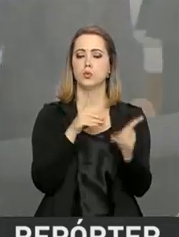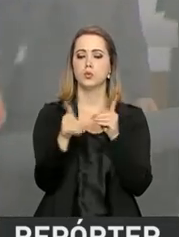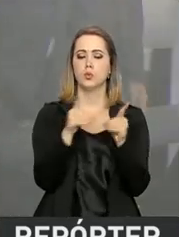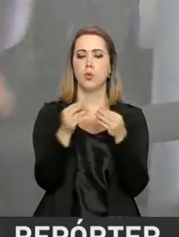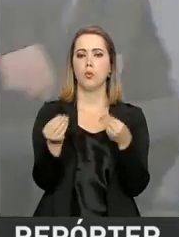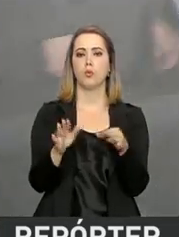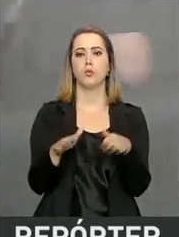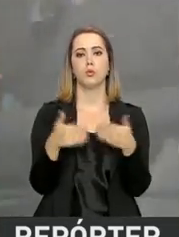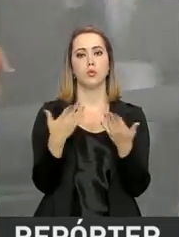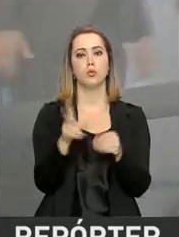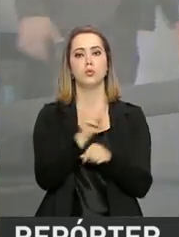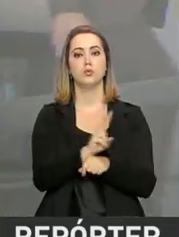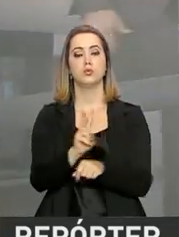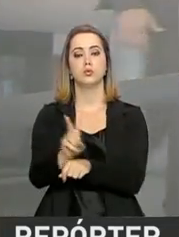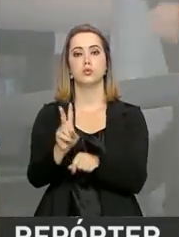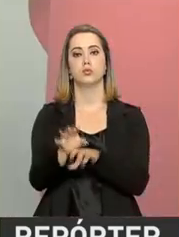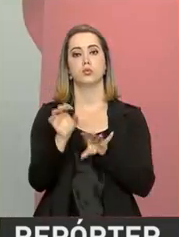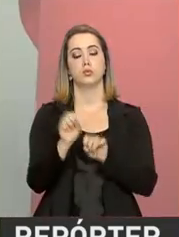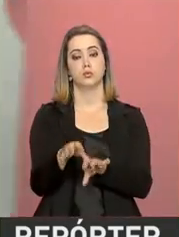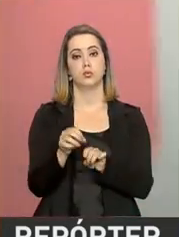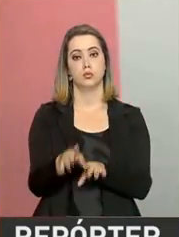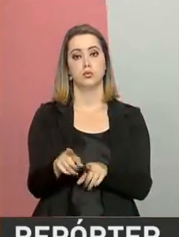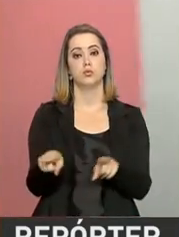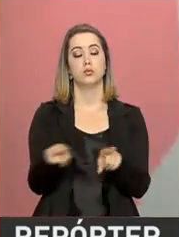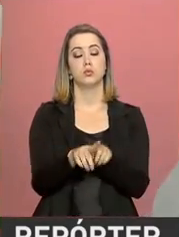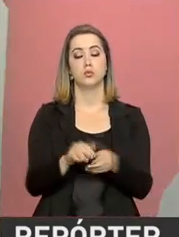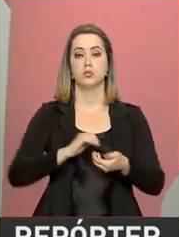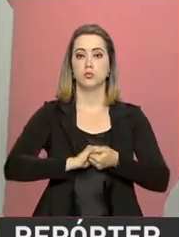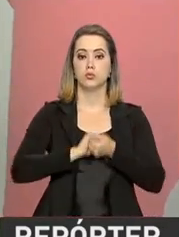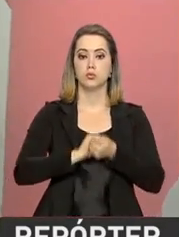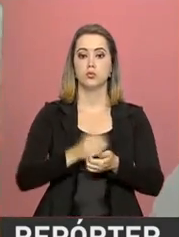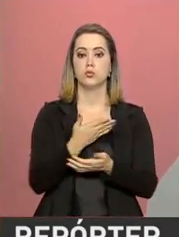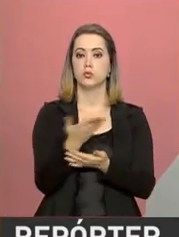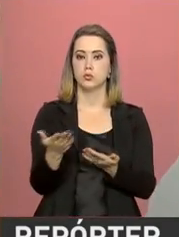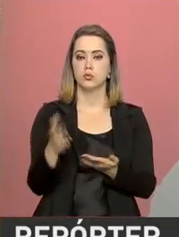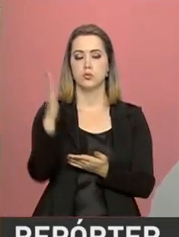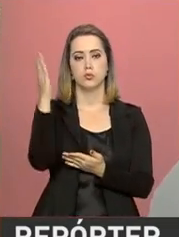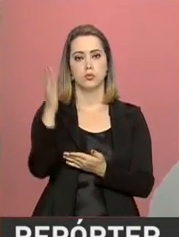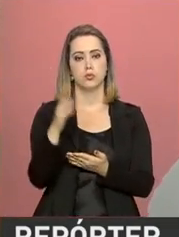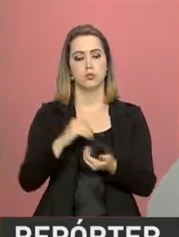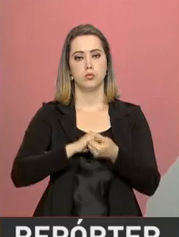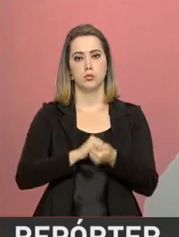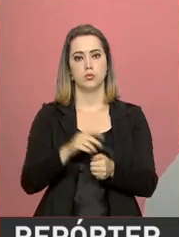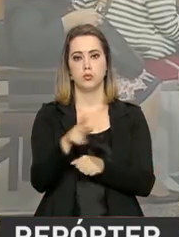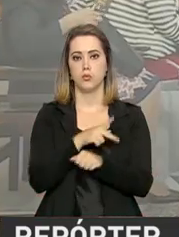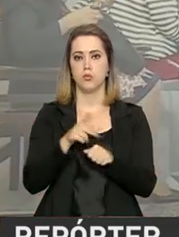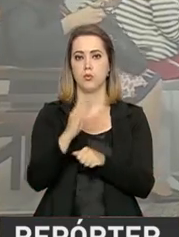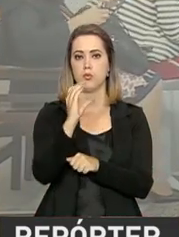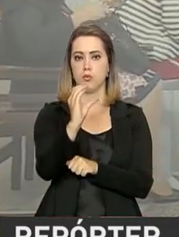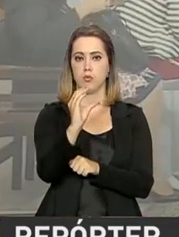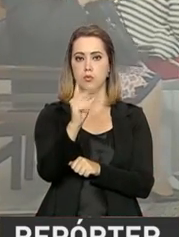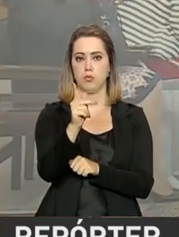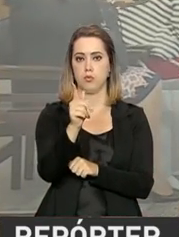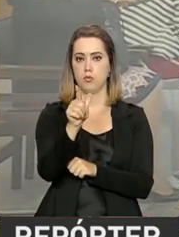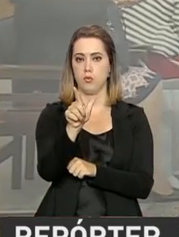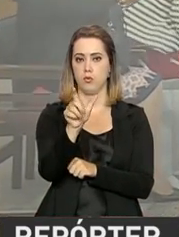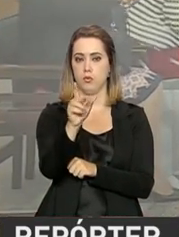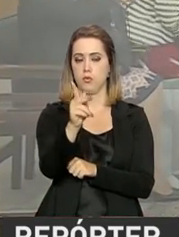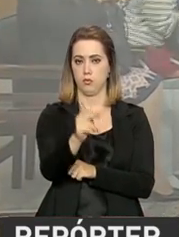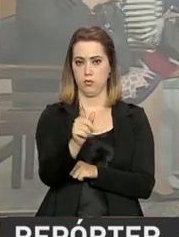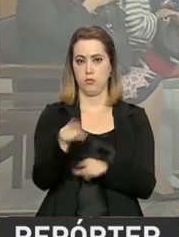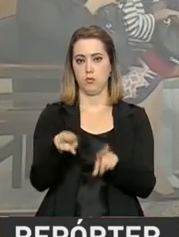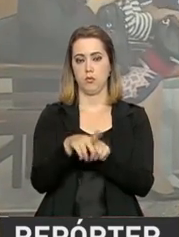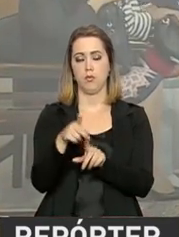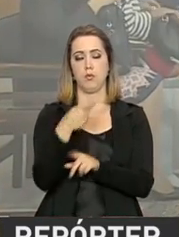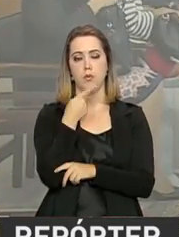em áreas como defesa e educação temer cumprimentou a nação pelo trabalho na presidência da cplp nos últimos do